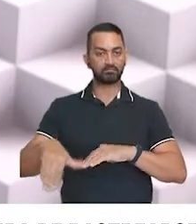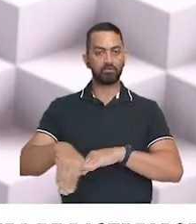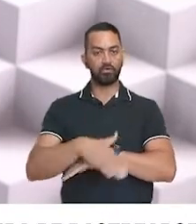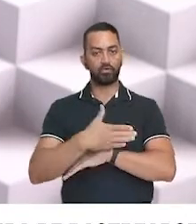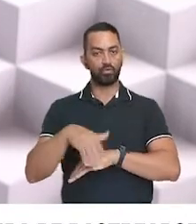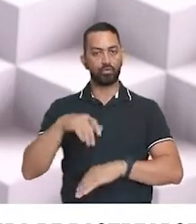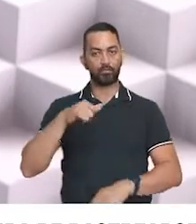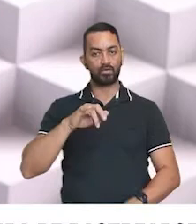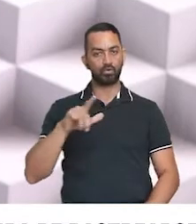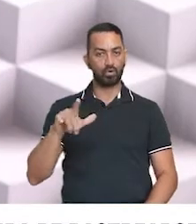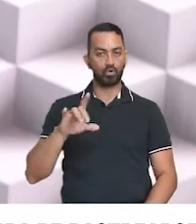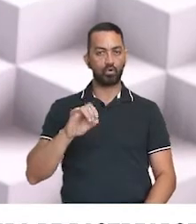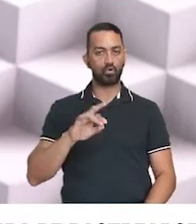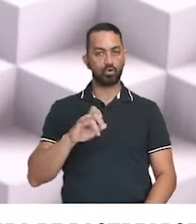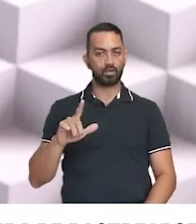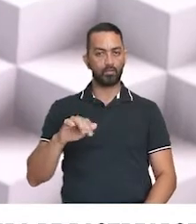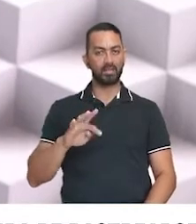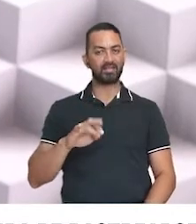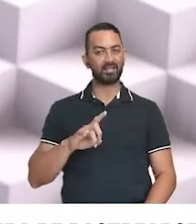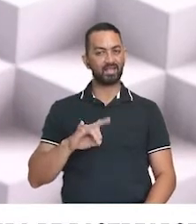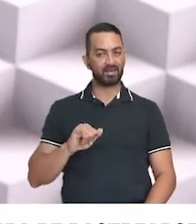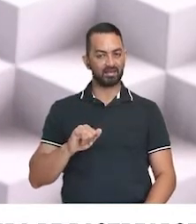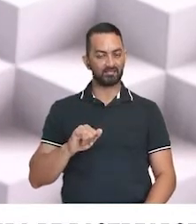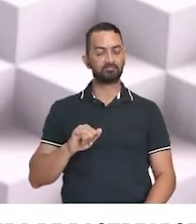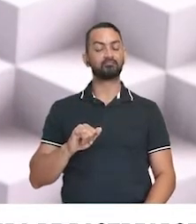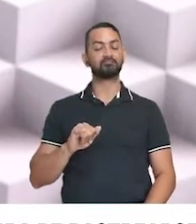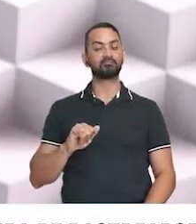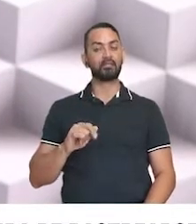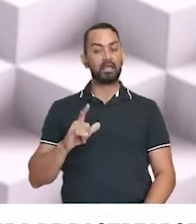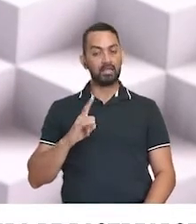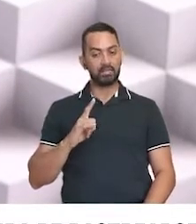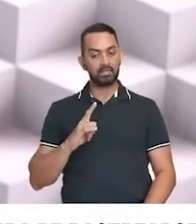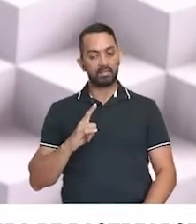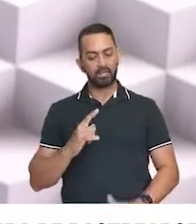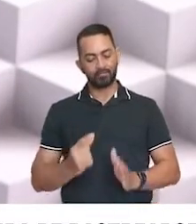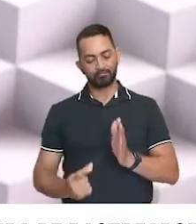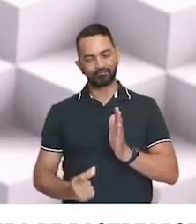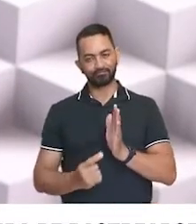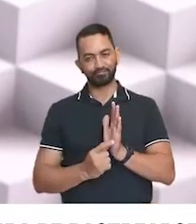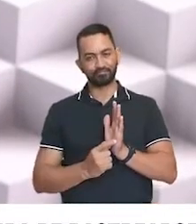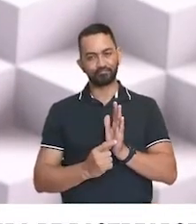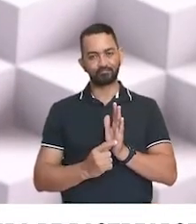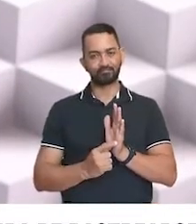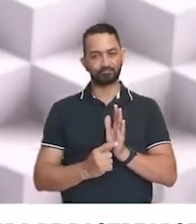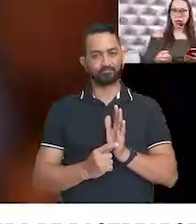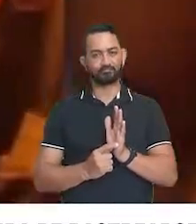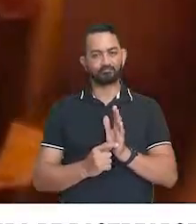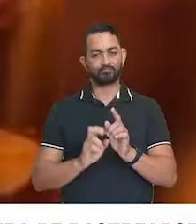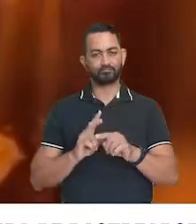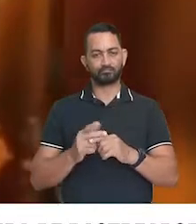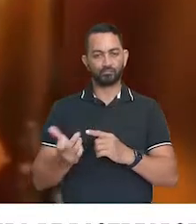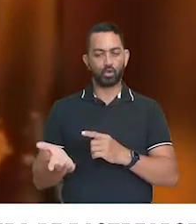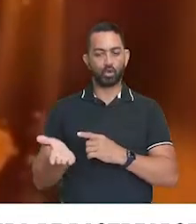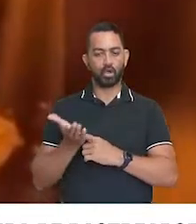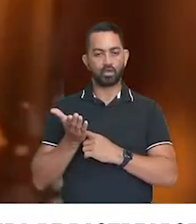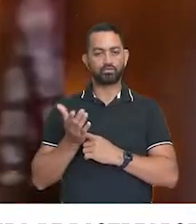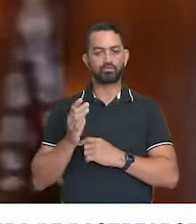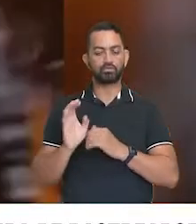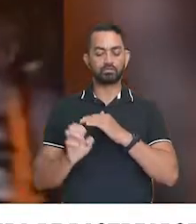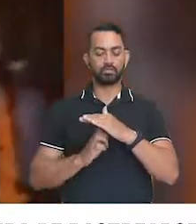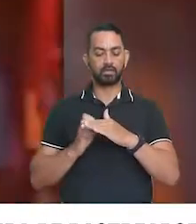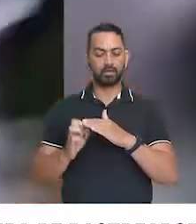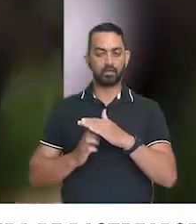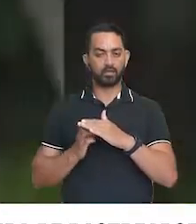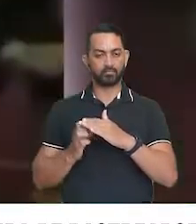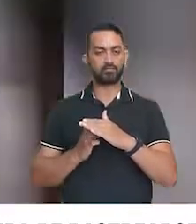casa que fica na Rua Manoel Coronel Bandeira e aí ela a moto dela tem rastreador né ela conseguiu aí através da